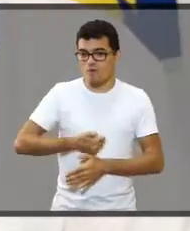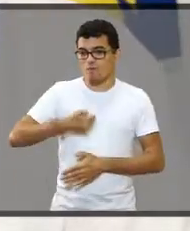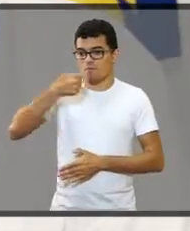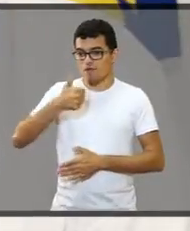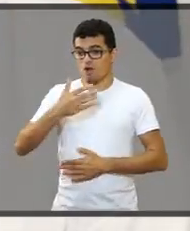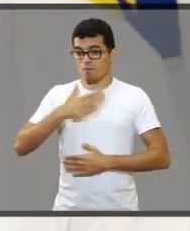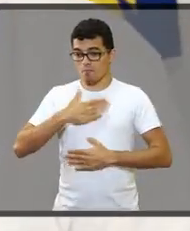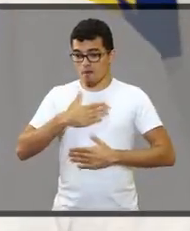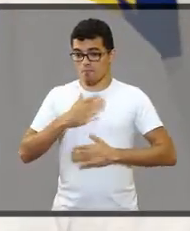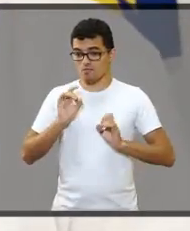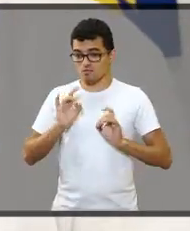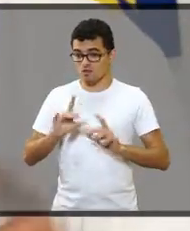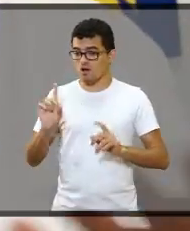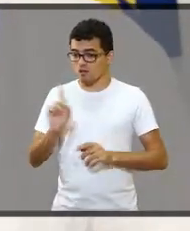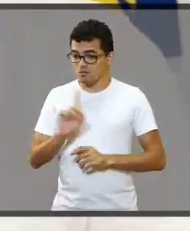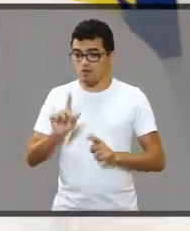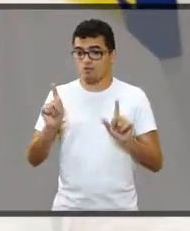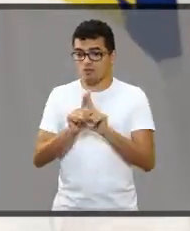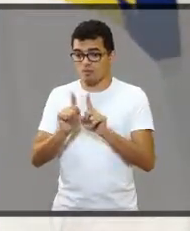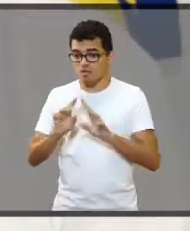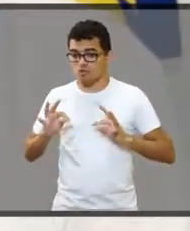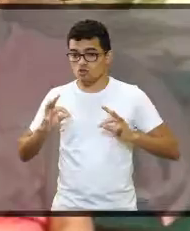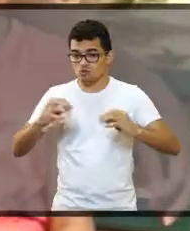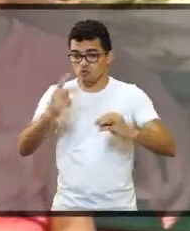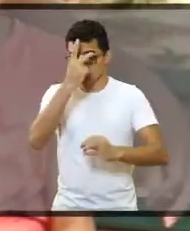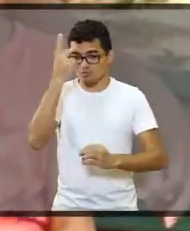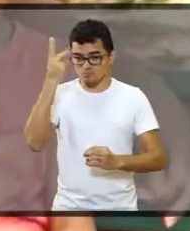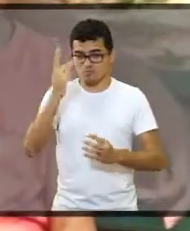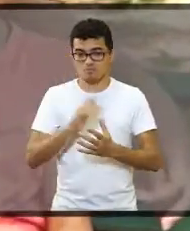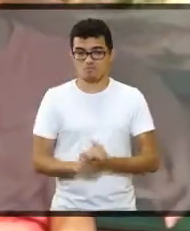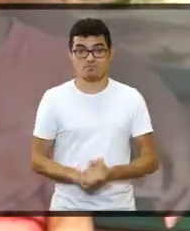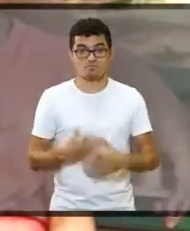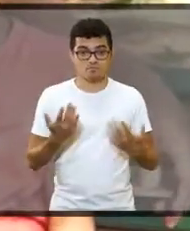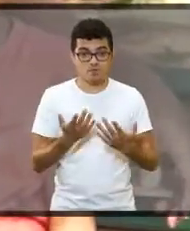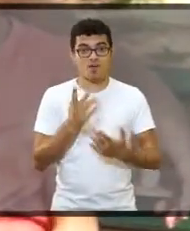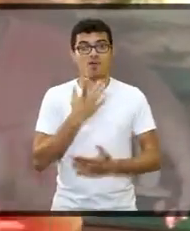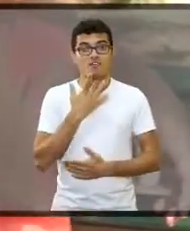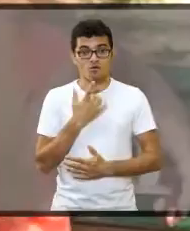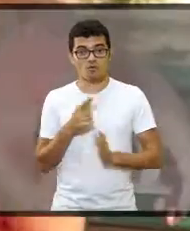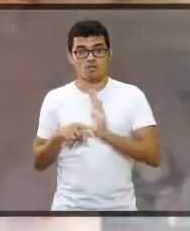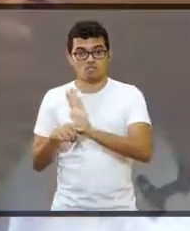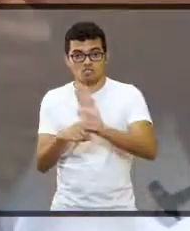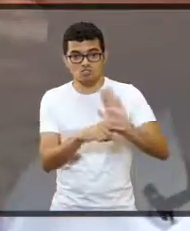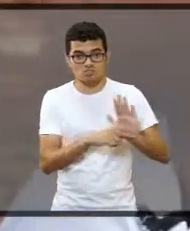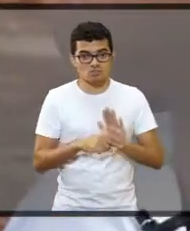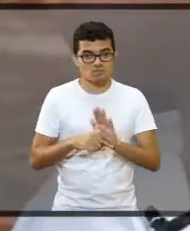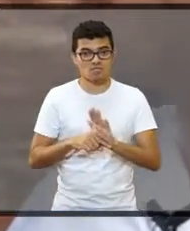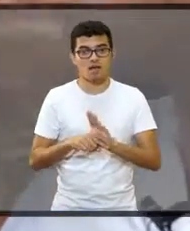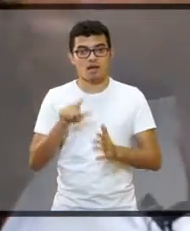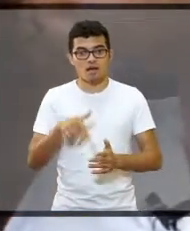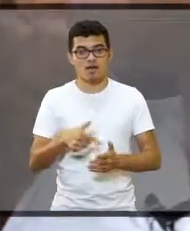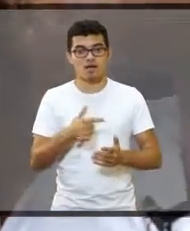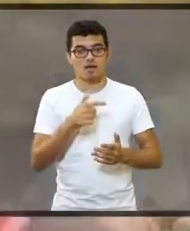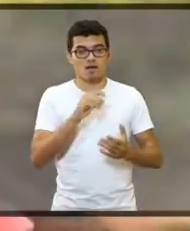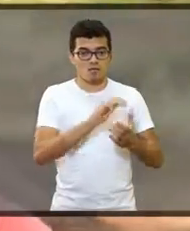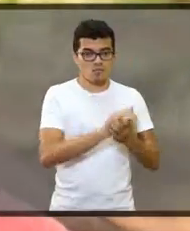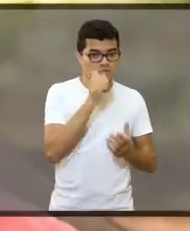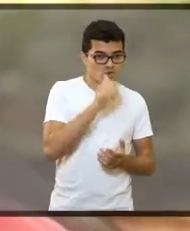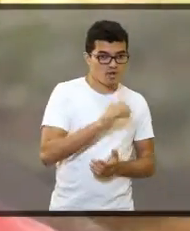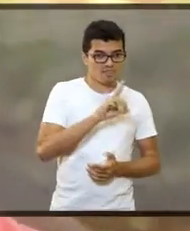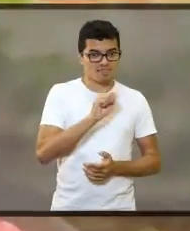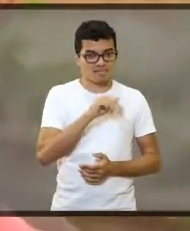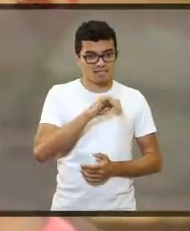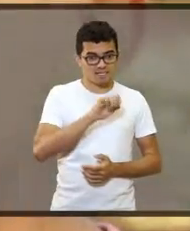só para minha família, mas brilhe para todas as nossas cidades. Essa vontade de ajudar, o marido da Daniela, o pai